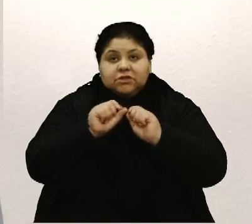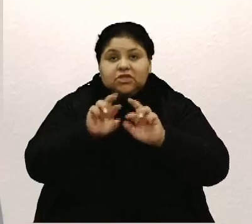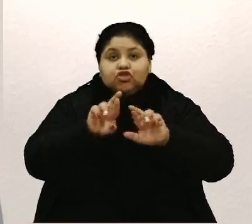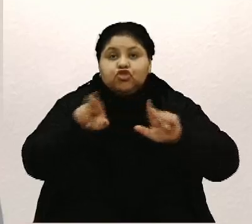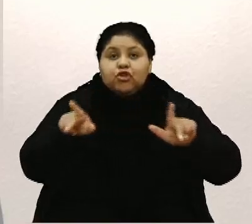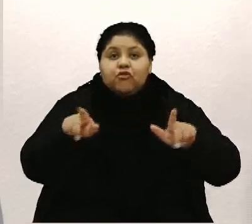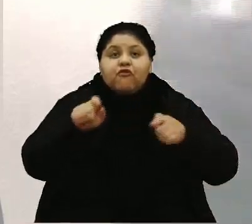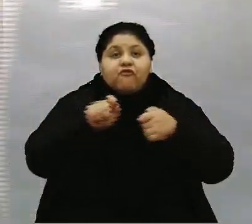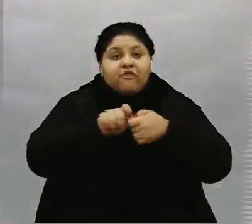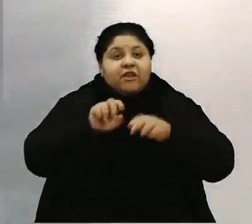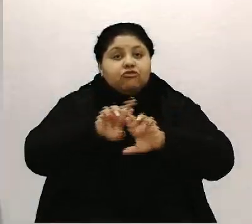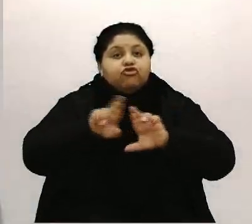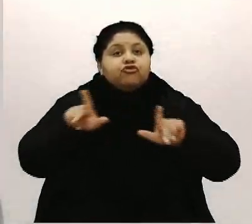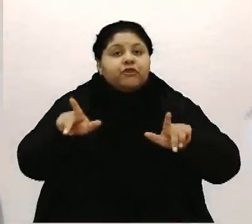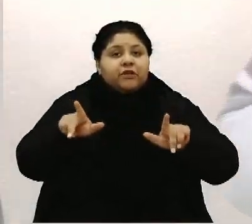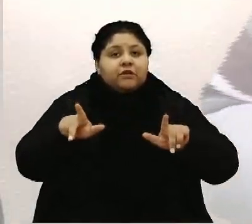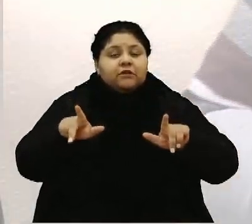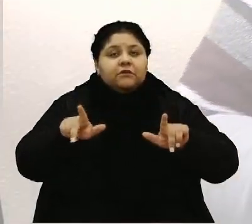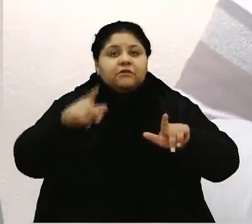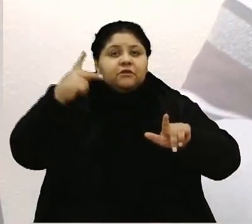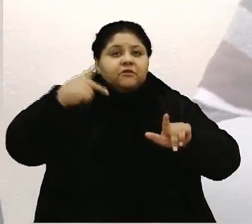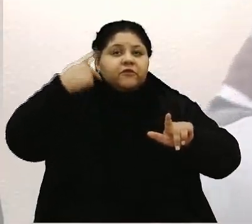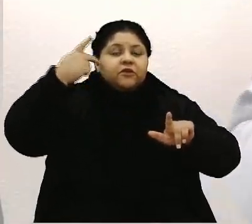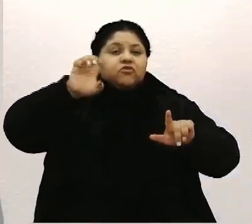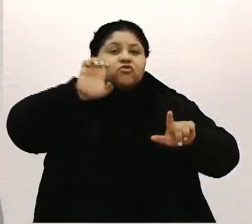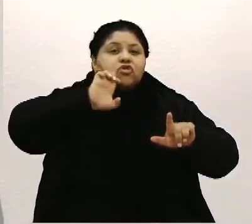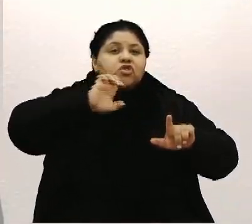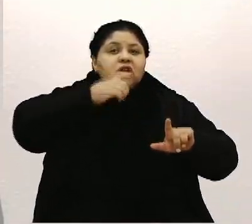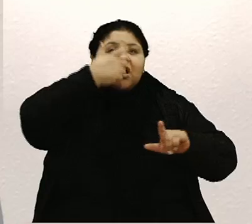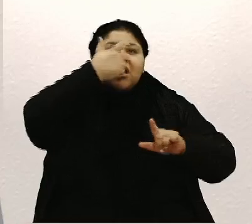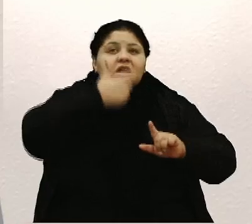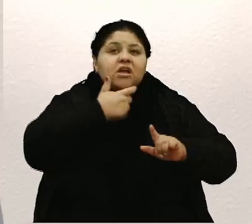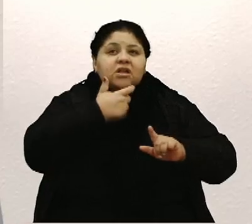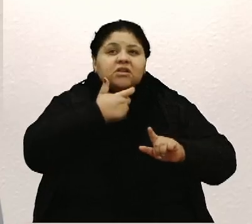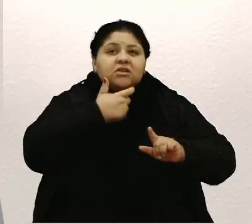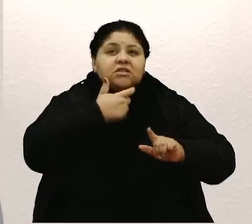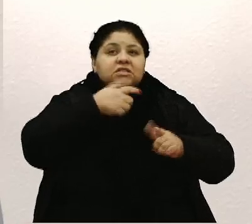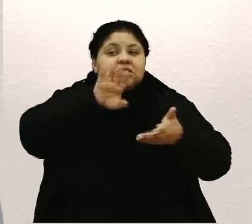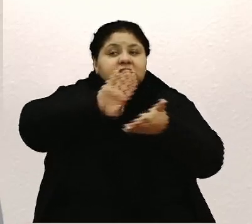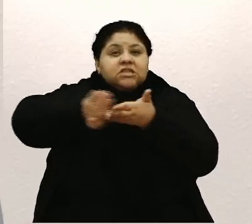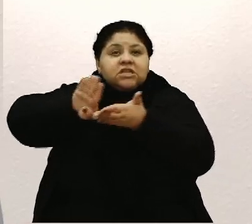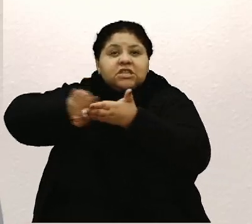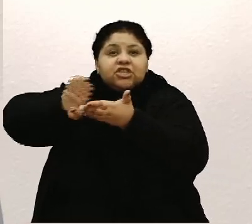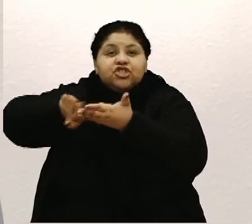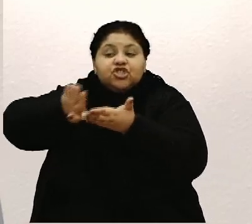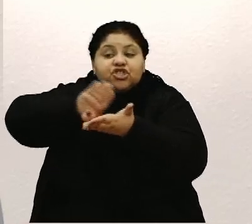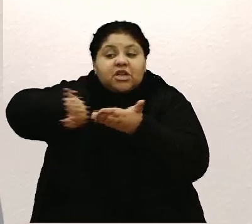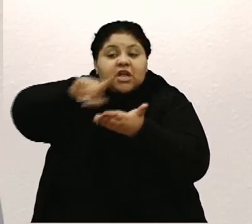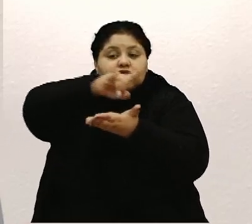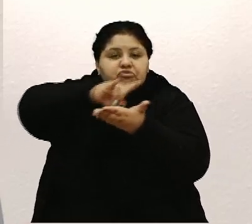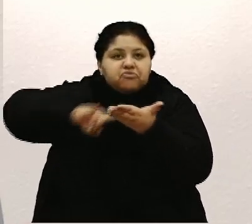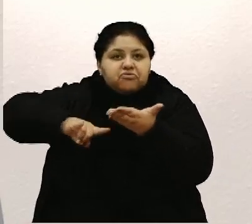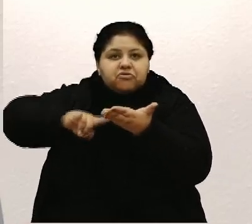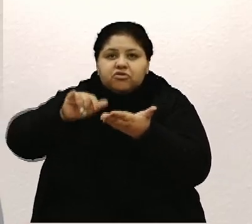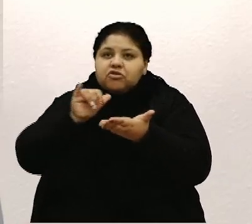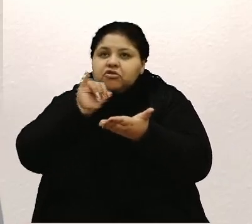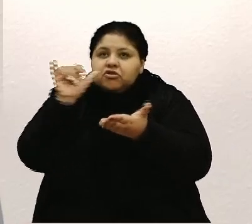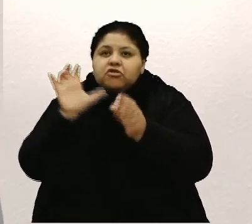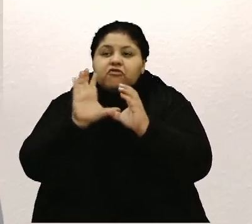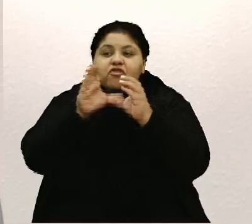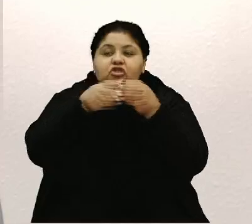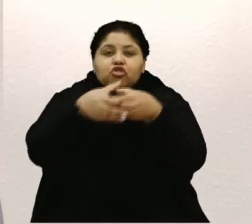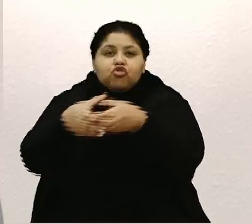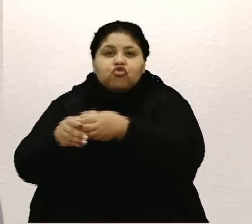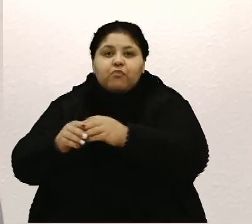fariam diferente. E, vereadora Estela, eu acho que a senhora deveria retirar dos anais desta casa em falar a turma da guilhotina